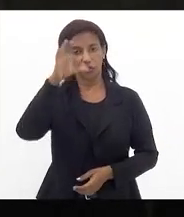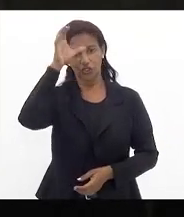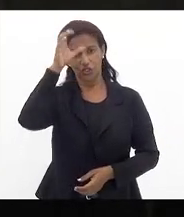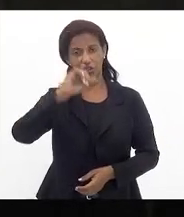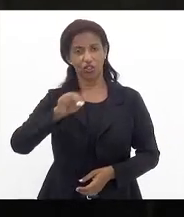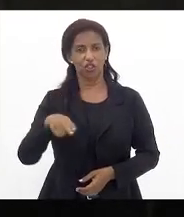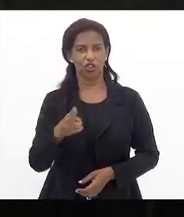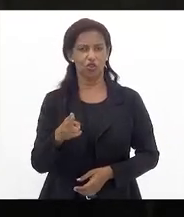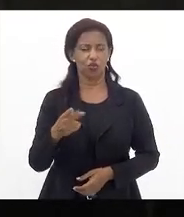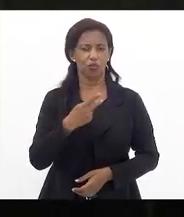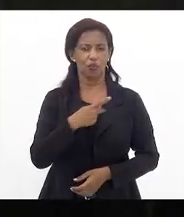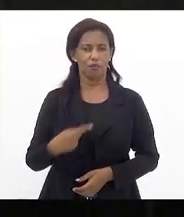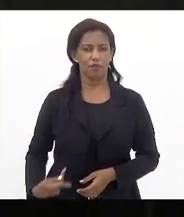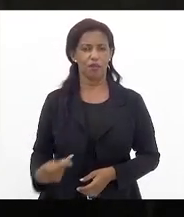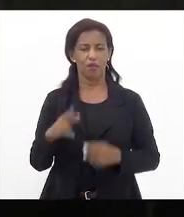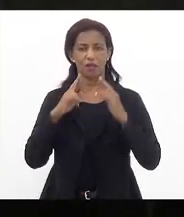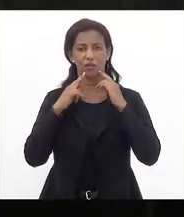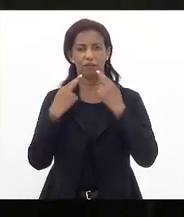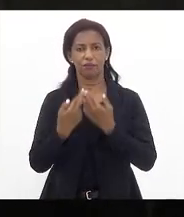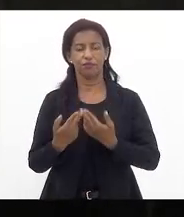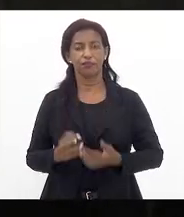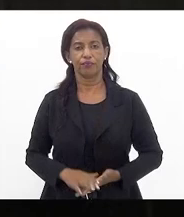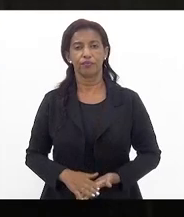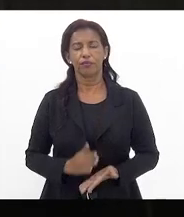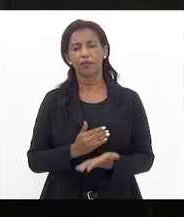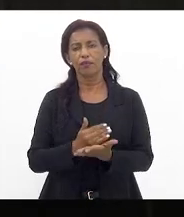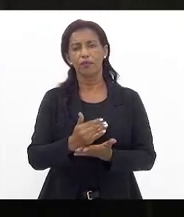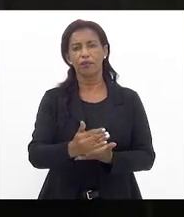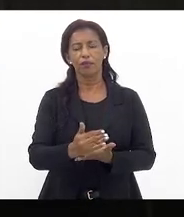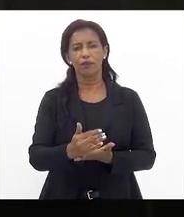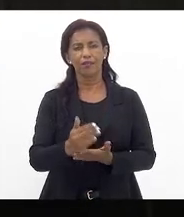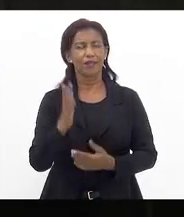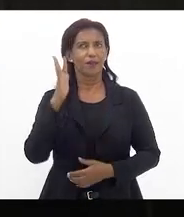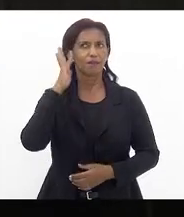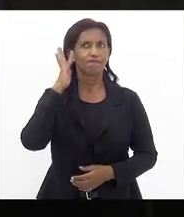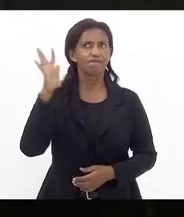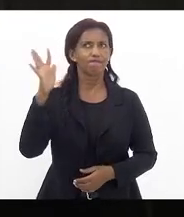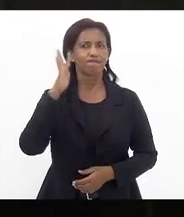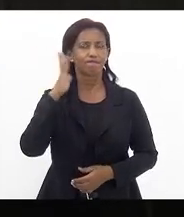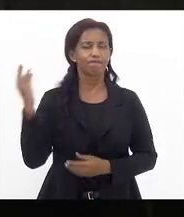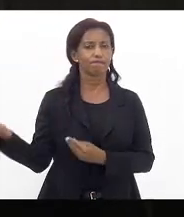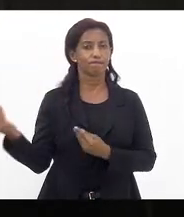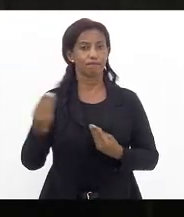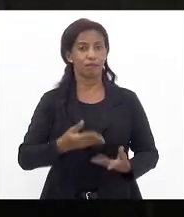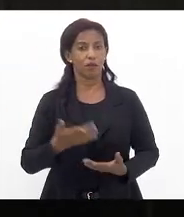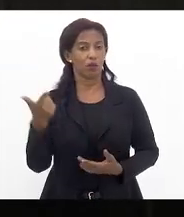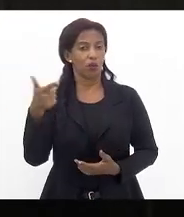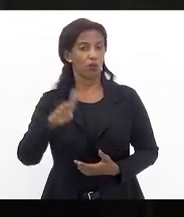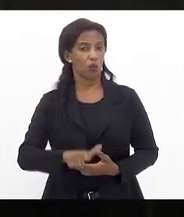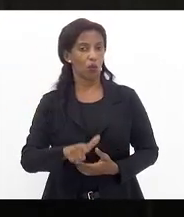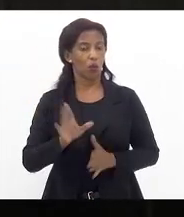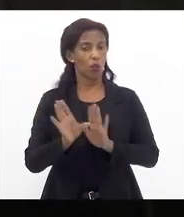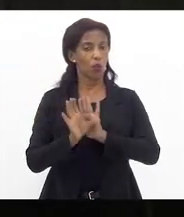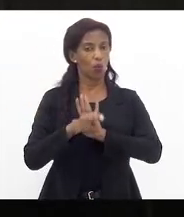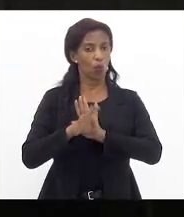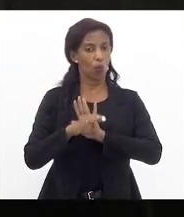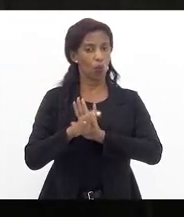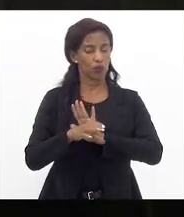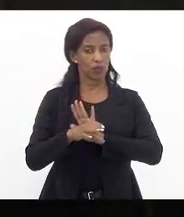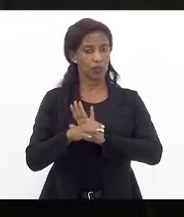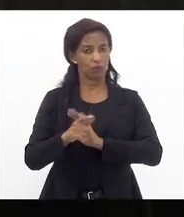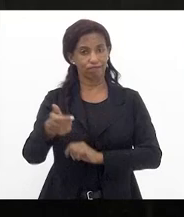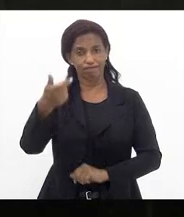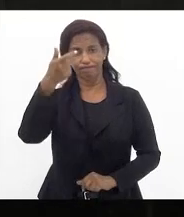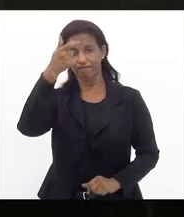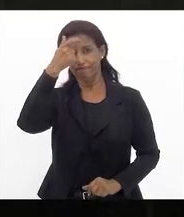Ju, que preside essa sessão. Eu queria iniciar essa reflexão trazendo novamente o conceito de